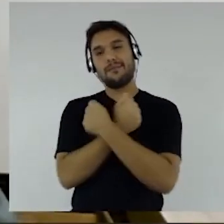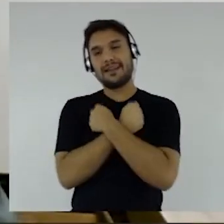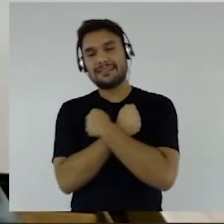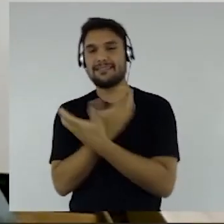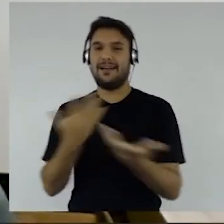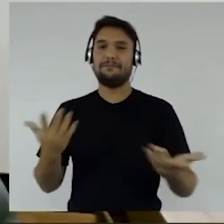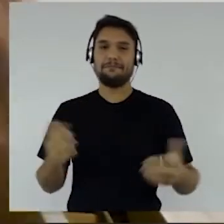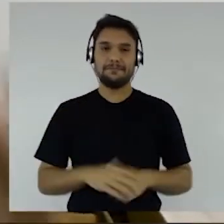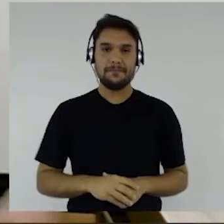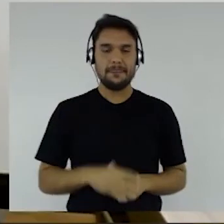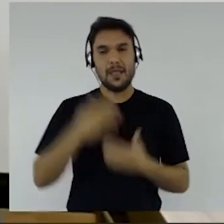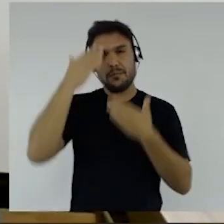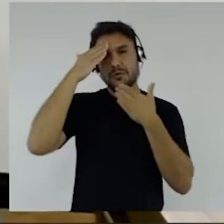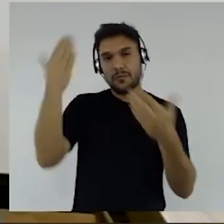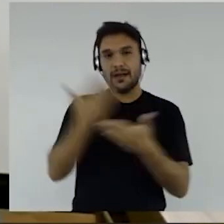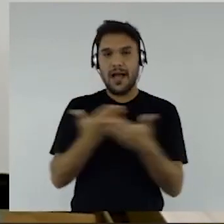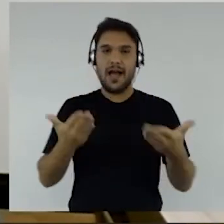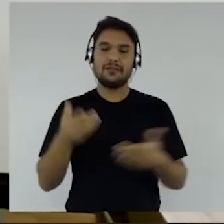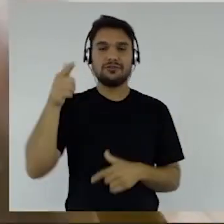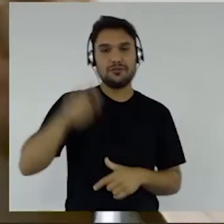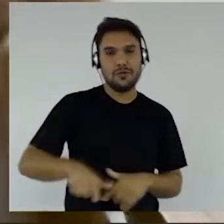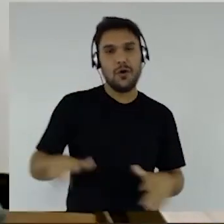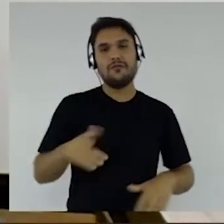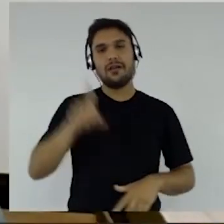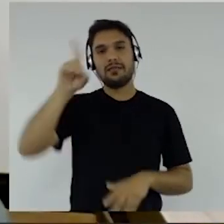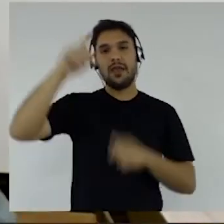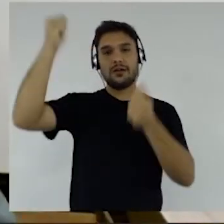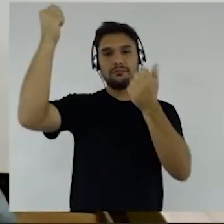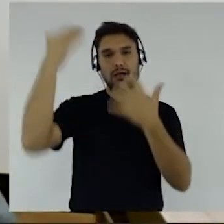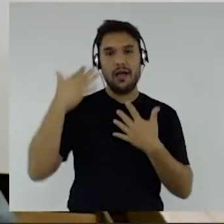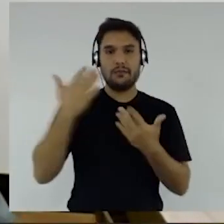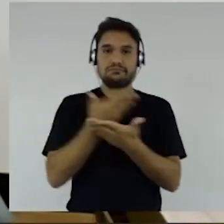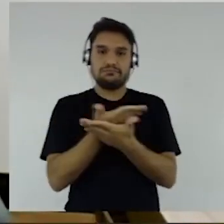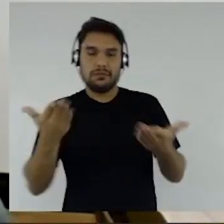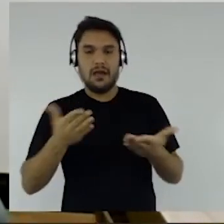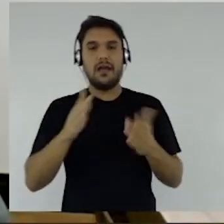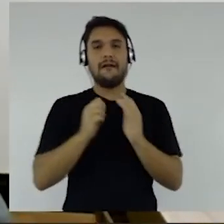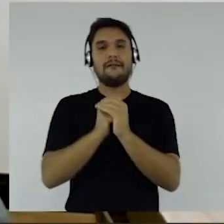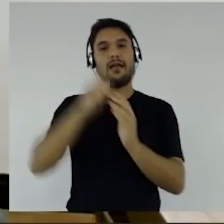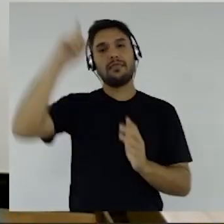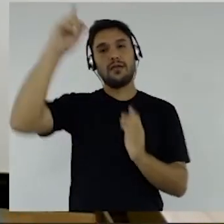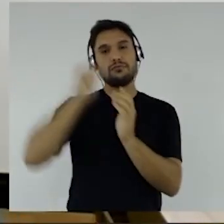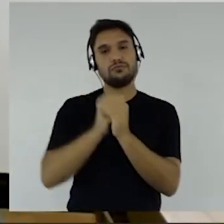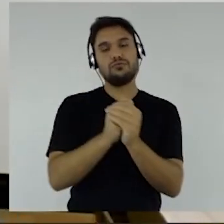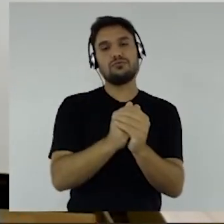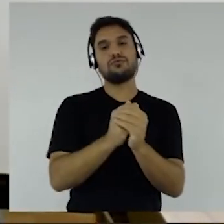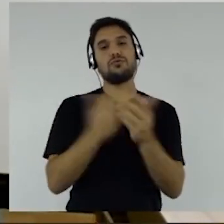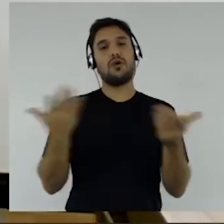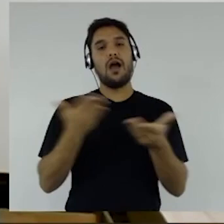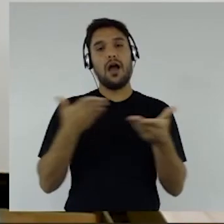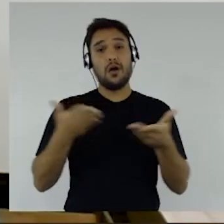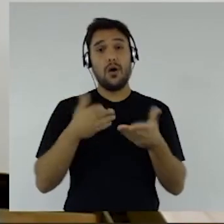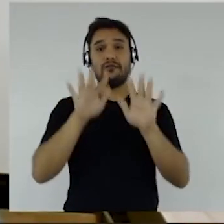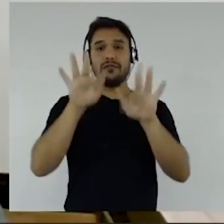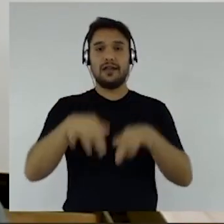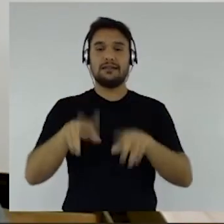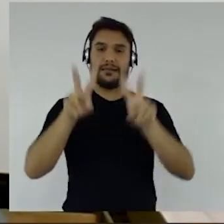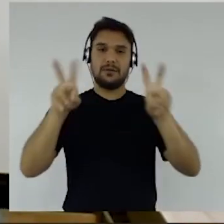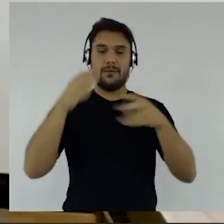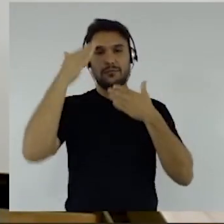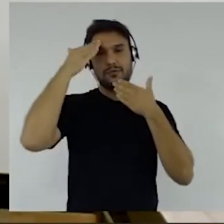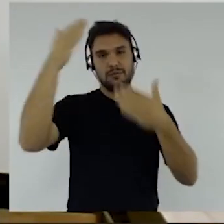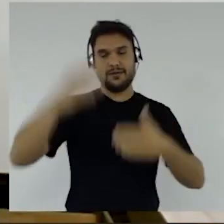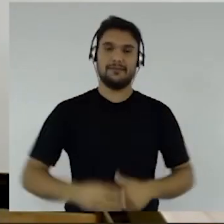nos abraçarmos. Muito obrigado mais uma vez, que Deus nos abençoe, fiquem com Deus e damos encerramento, então, neste painel. Muito